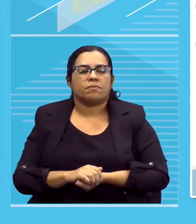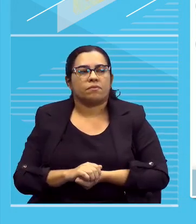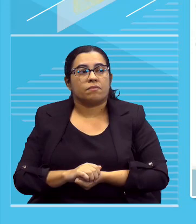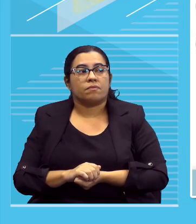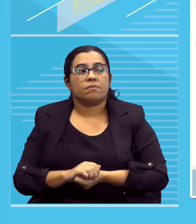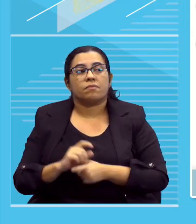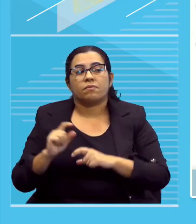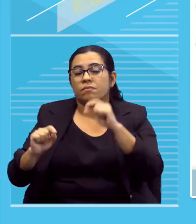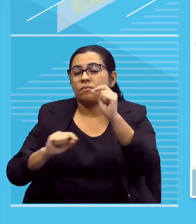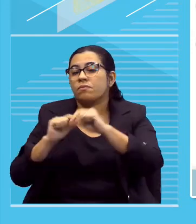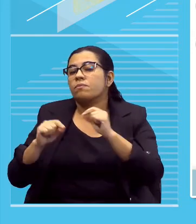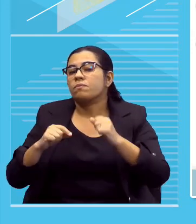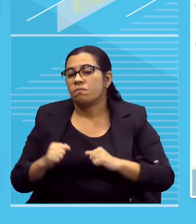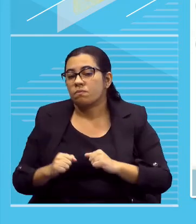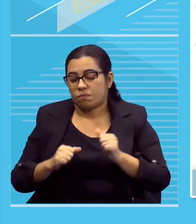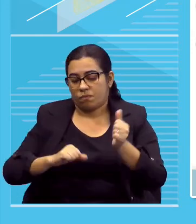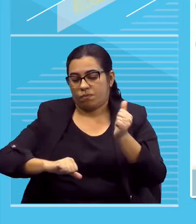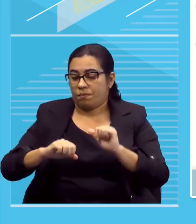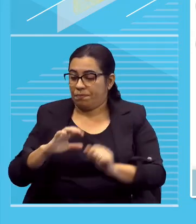a indústrialização